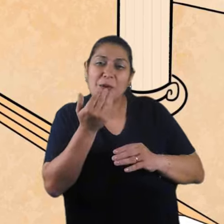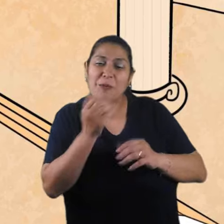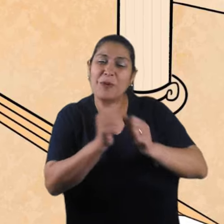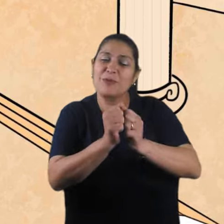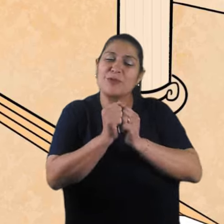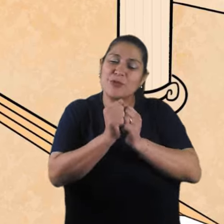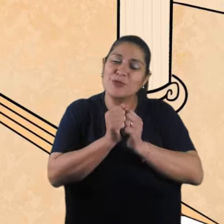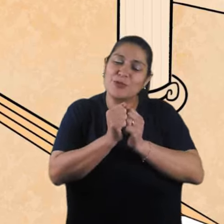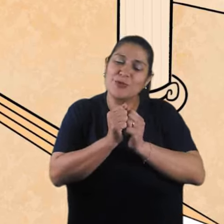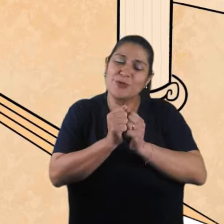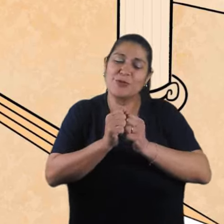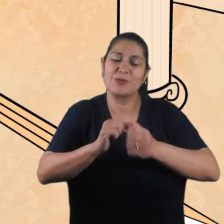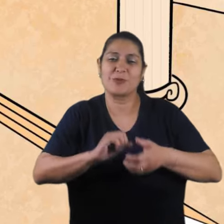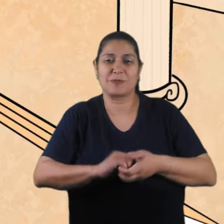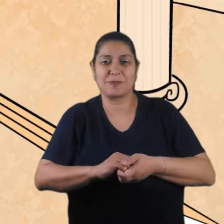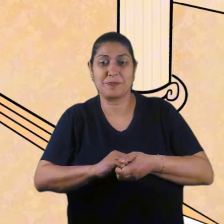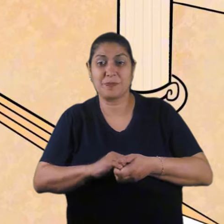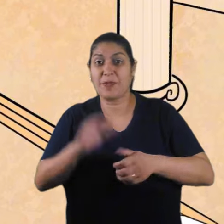dele comigo.